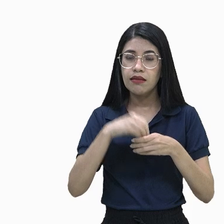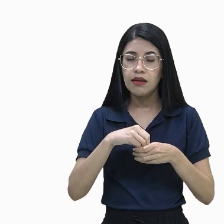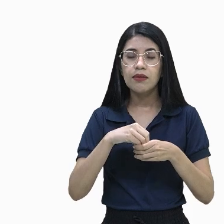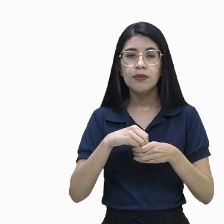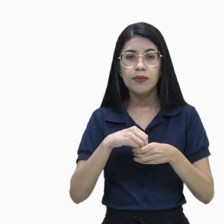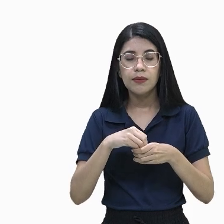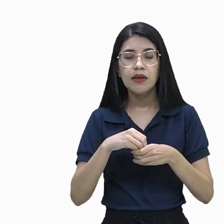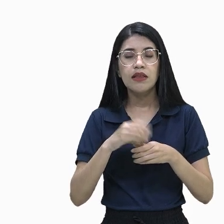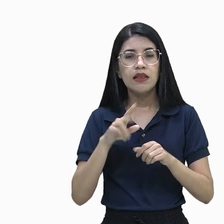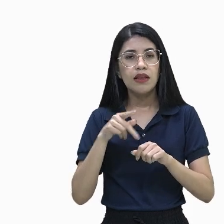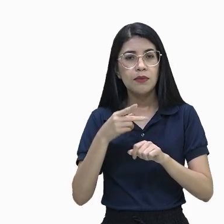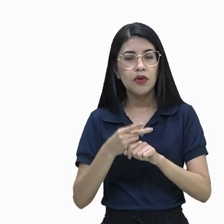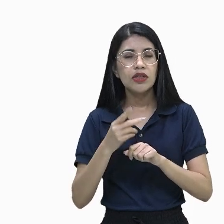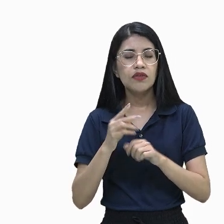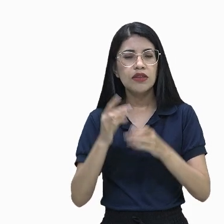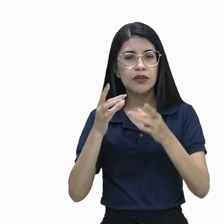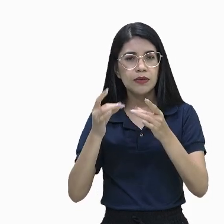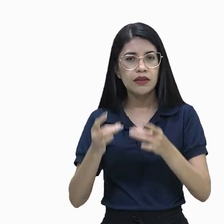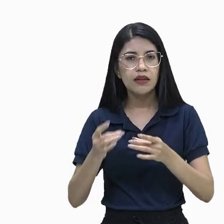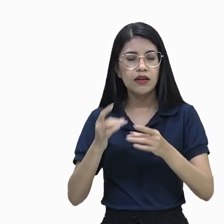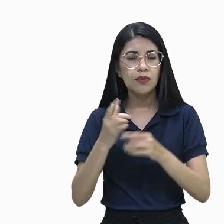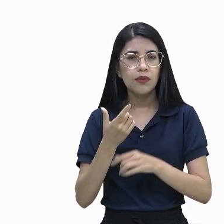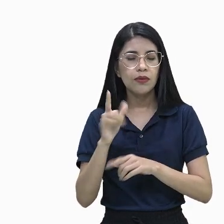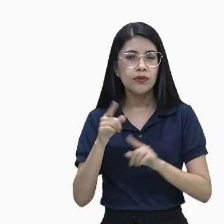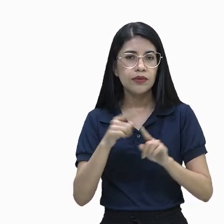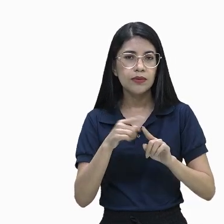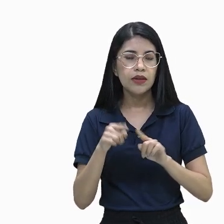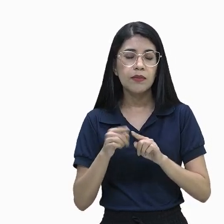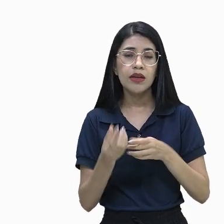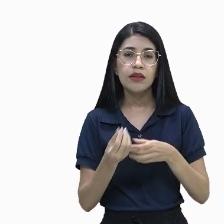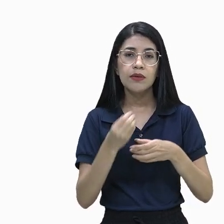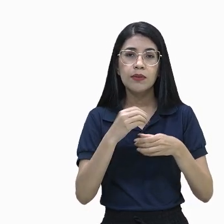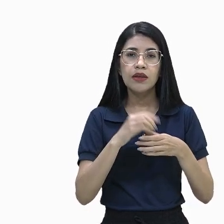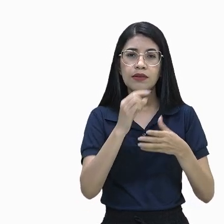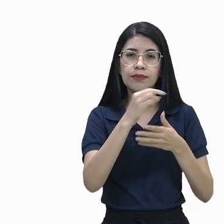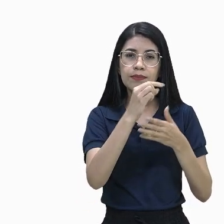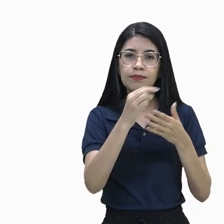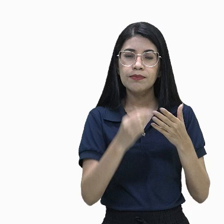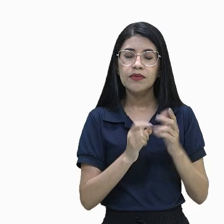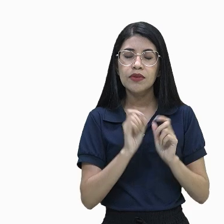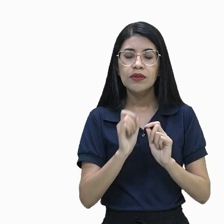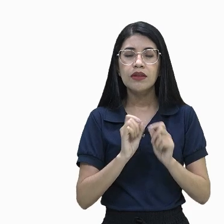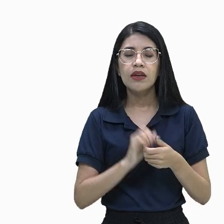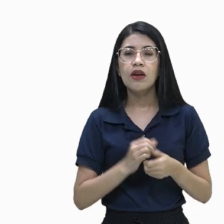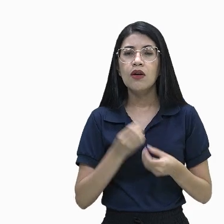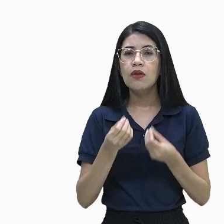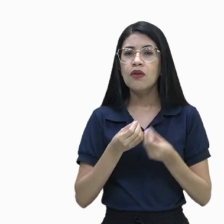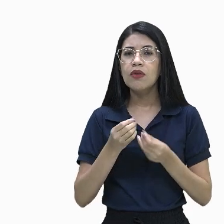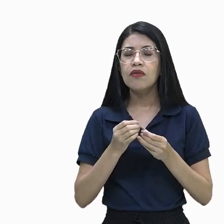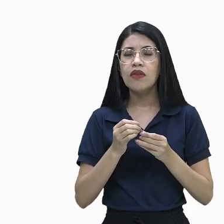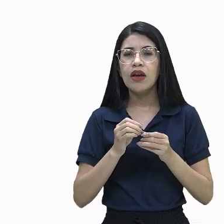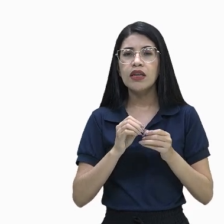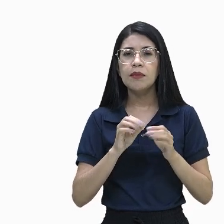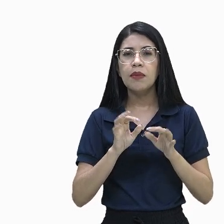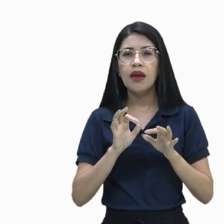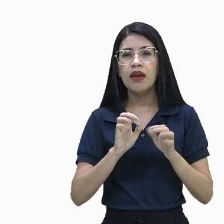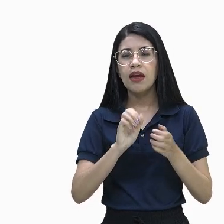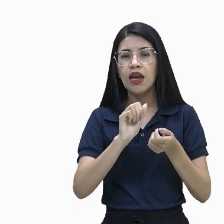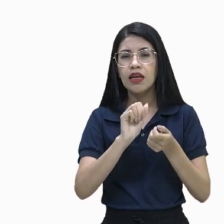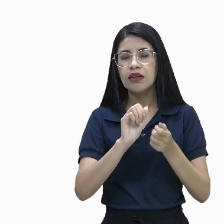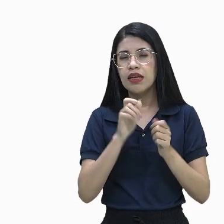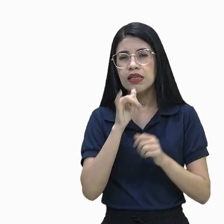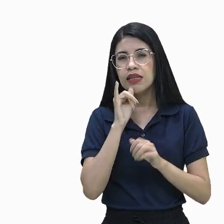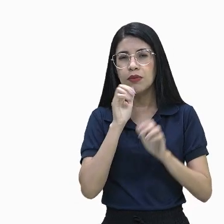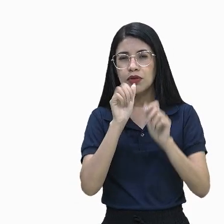vai sempre associar. Aí os agentes internos são essas forças, né, que vão modelar o relevo. Nós temos aí, por